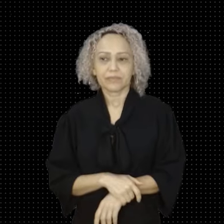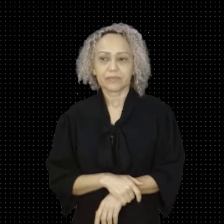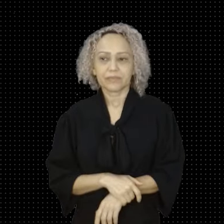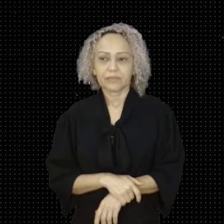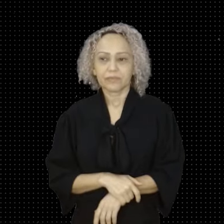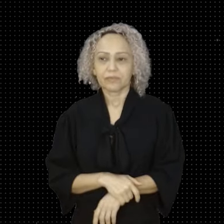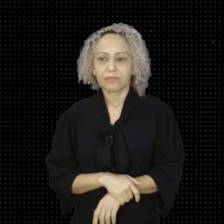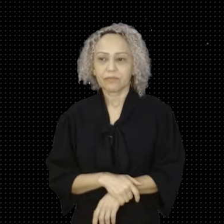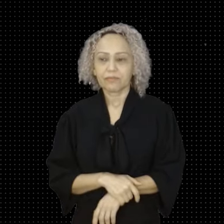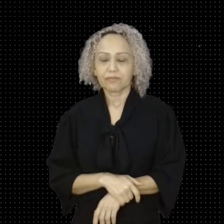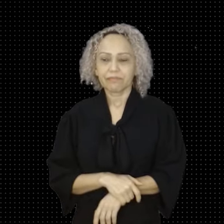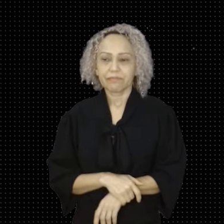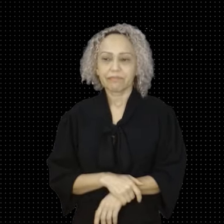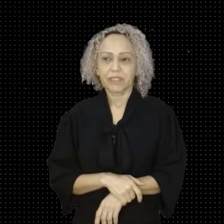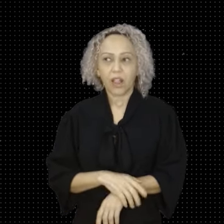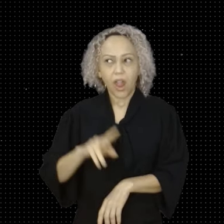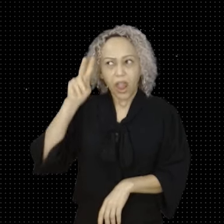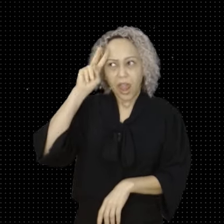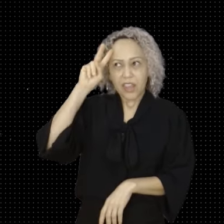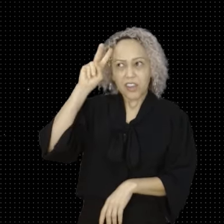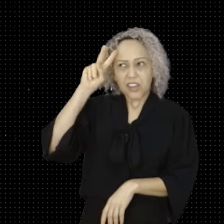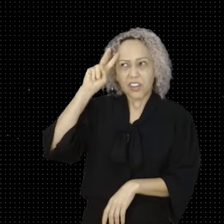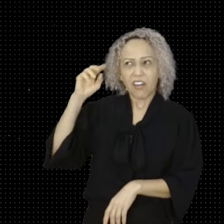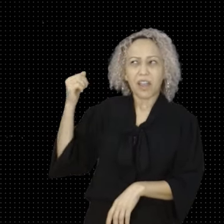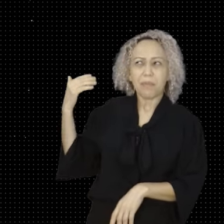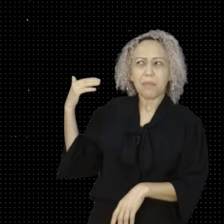Do fundo do baú.